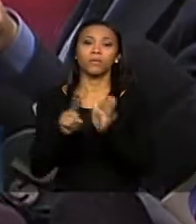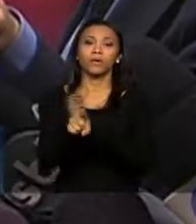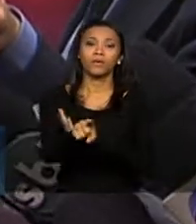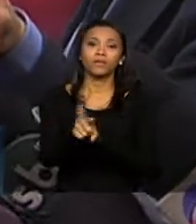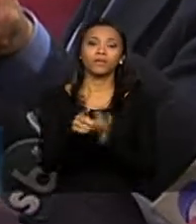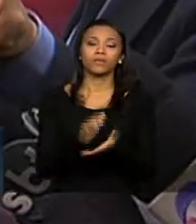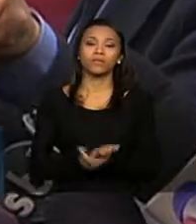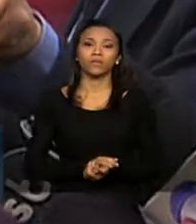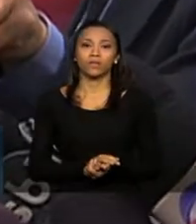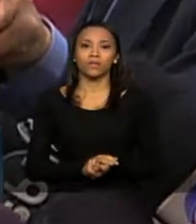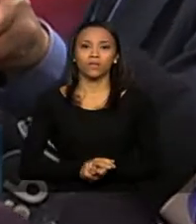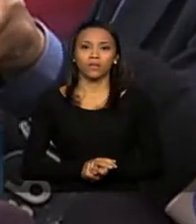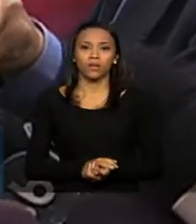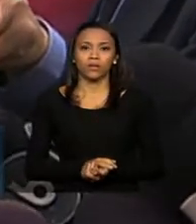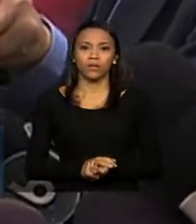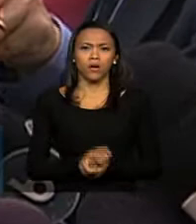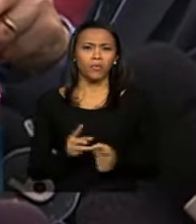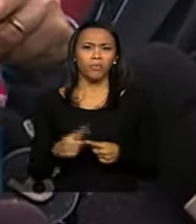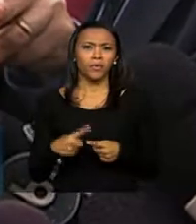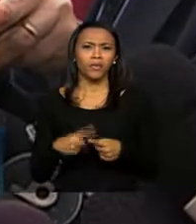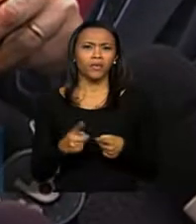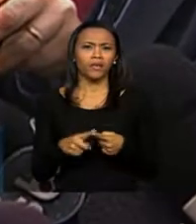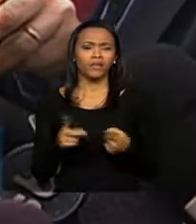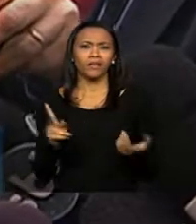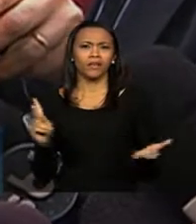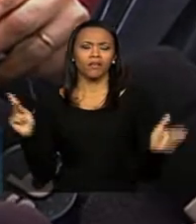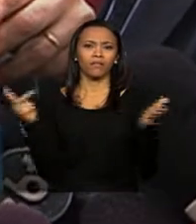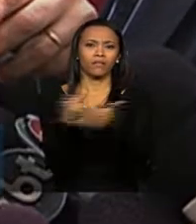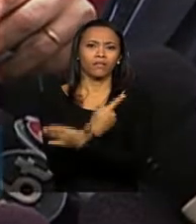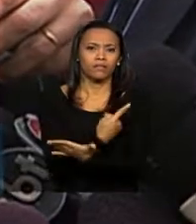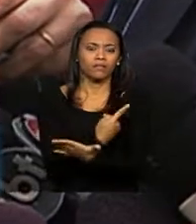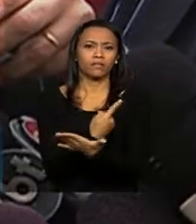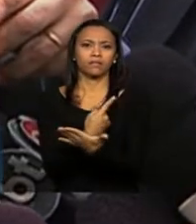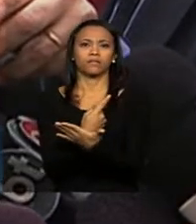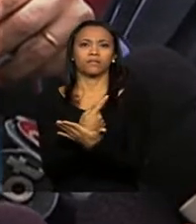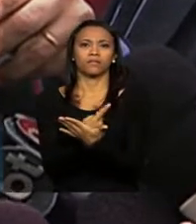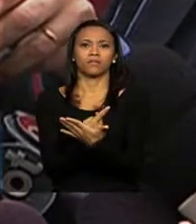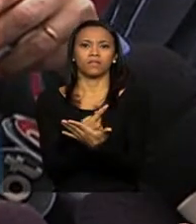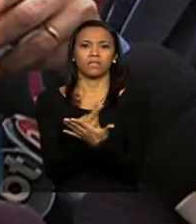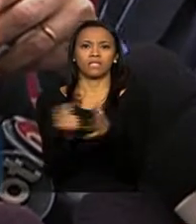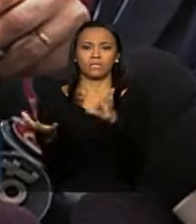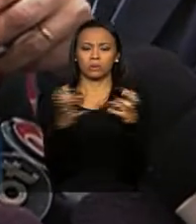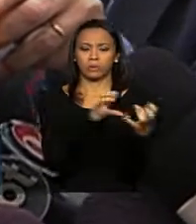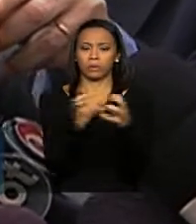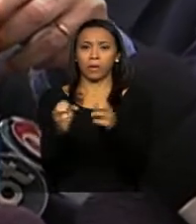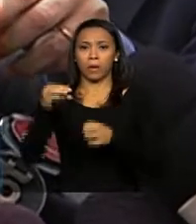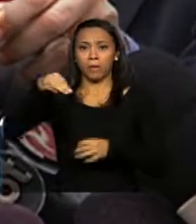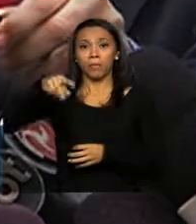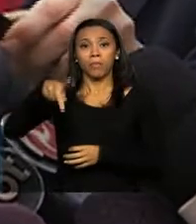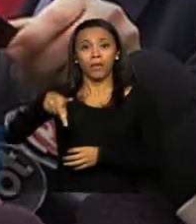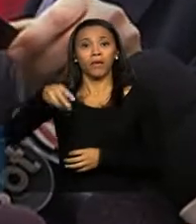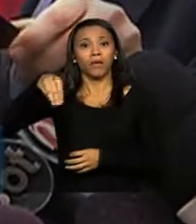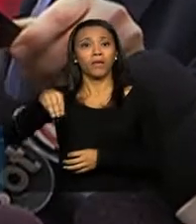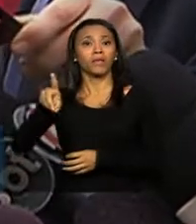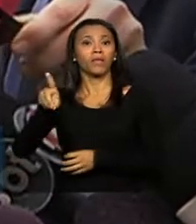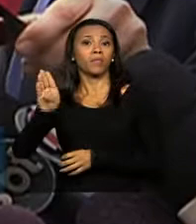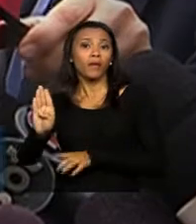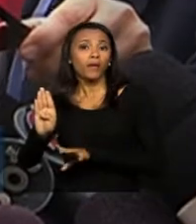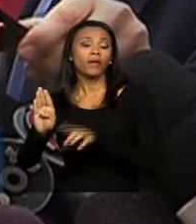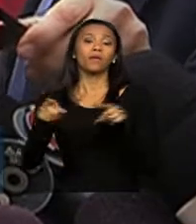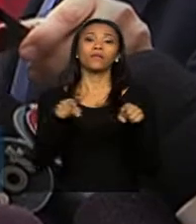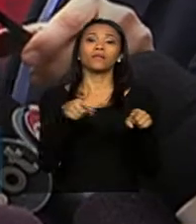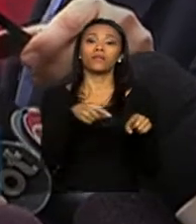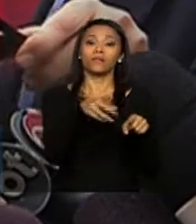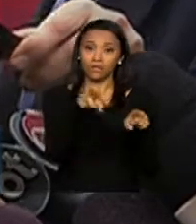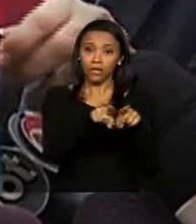eh mas o que que tá tá provocando essa tensão mais maior entre o PMDB e a presidente não é é é uma é uma